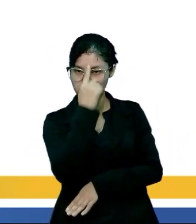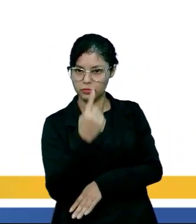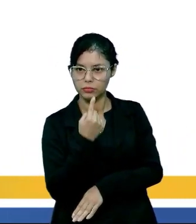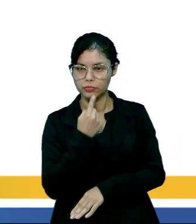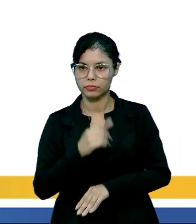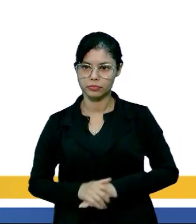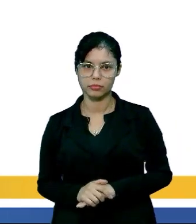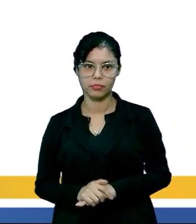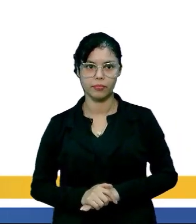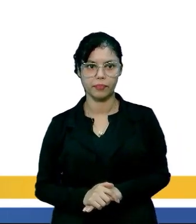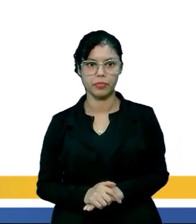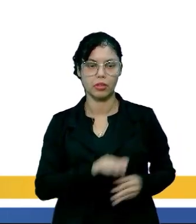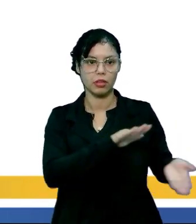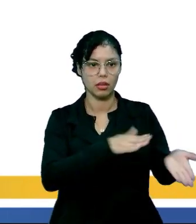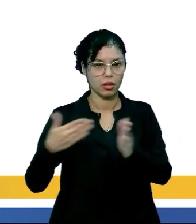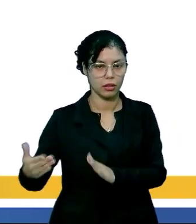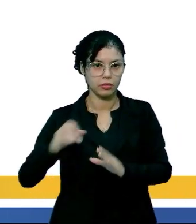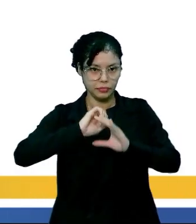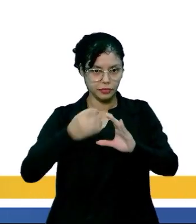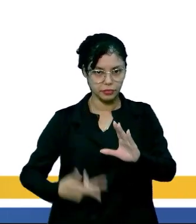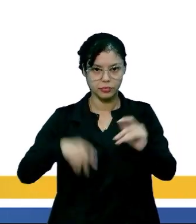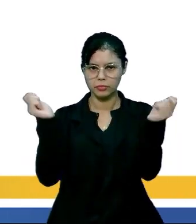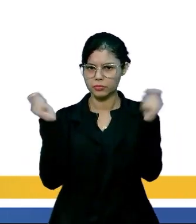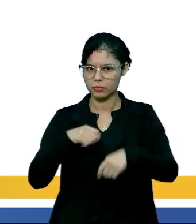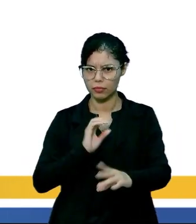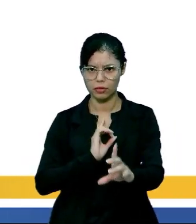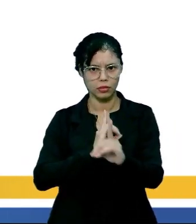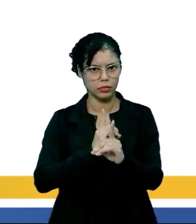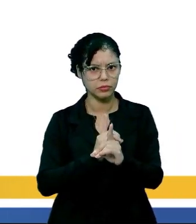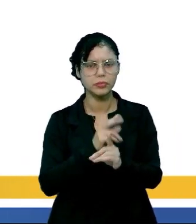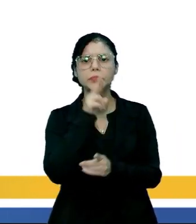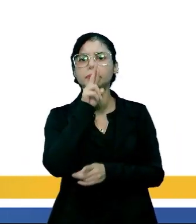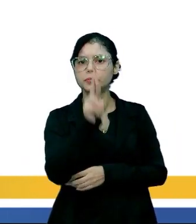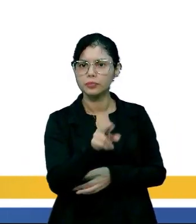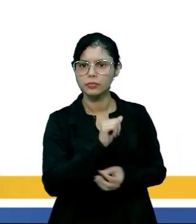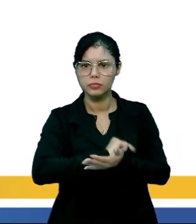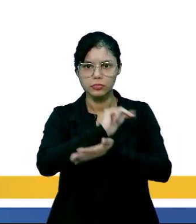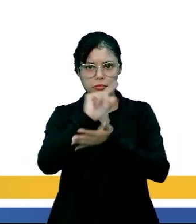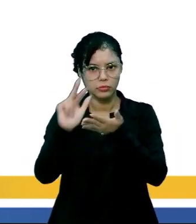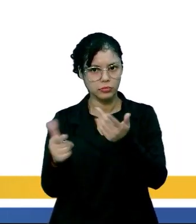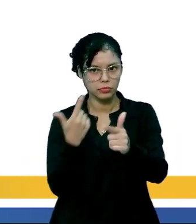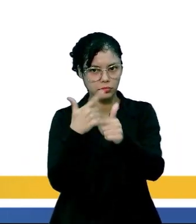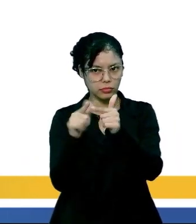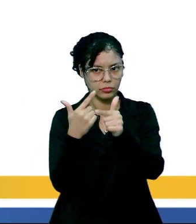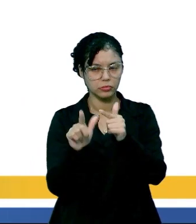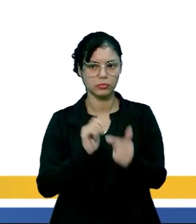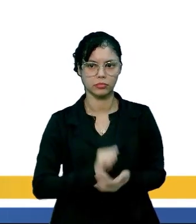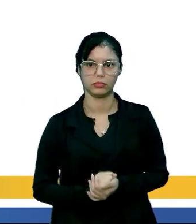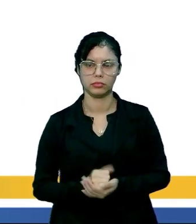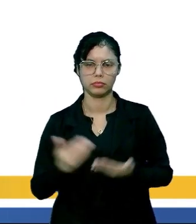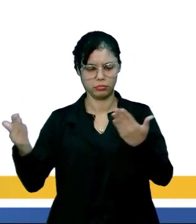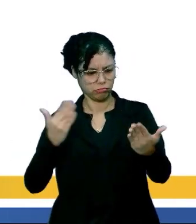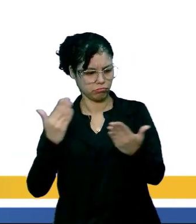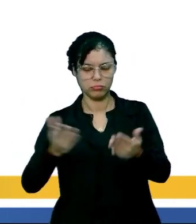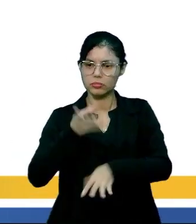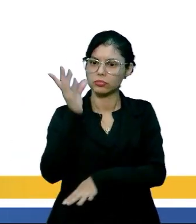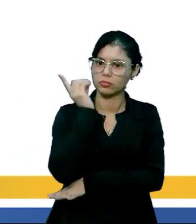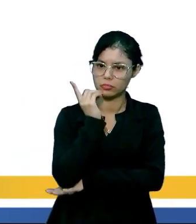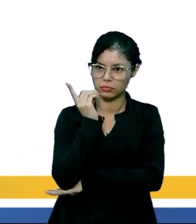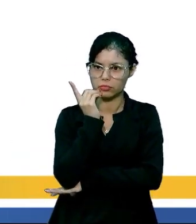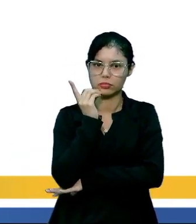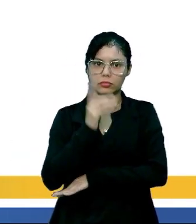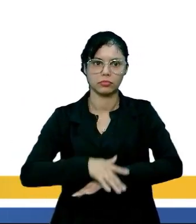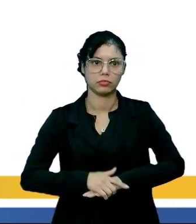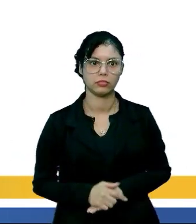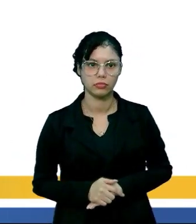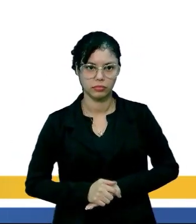das figuras. A partir dessas características, é possível encontrar soluções para diversos